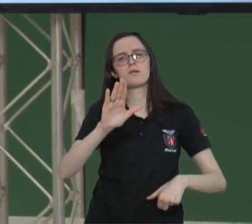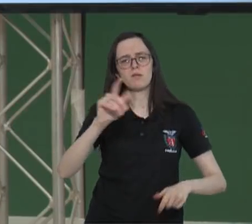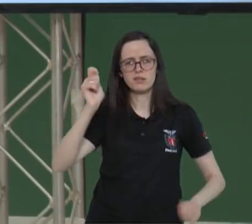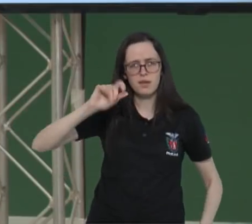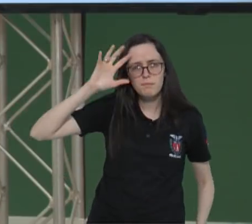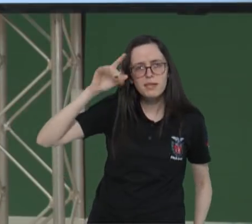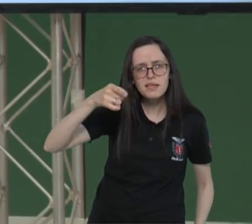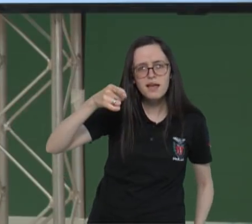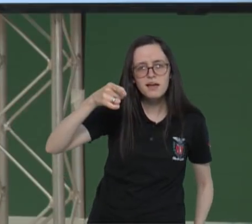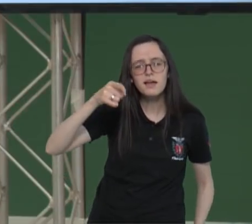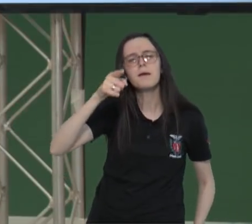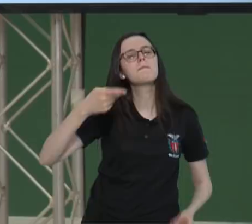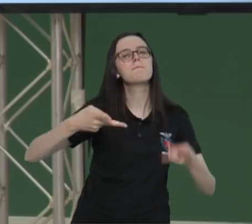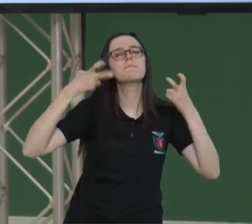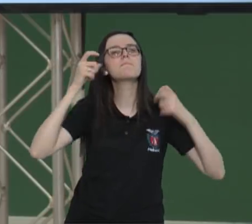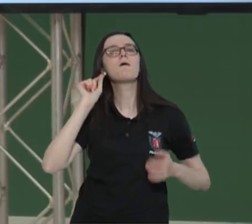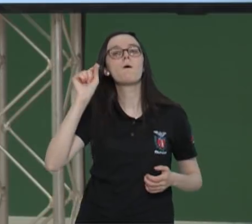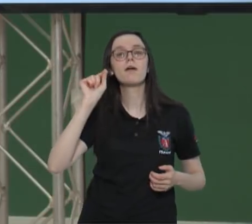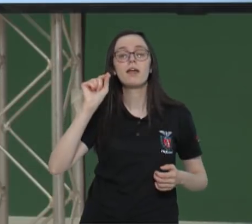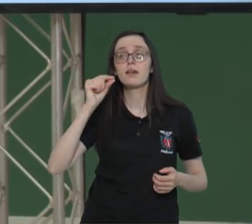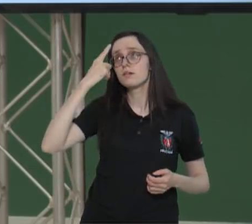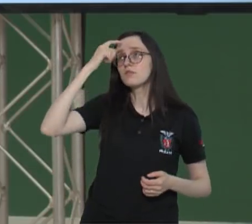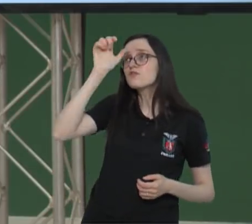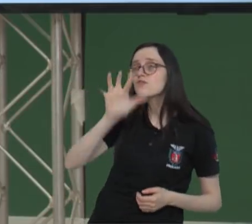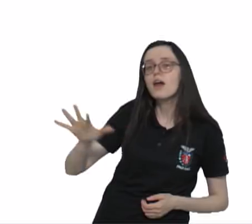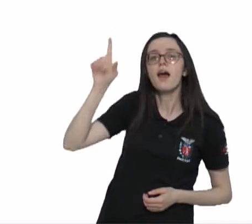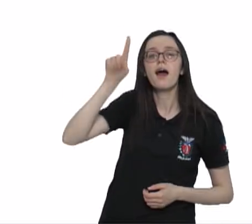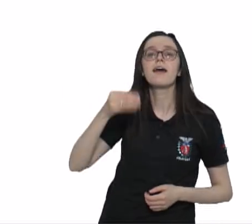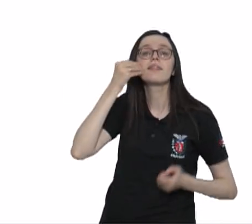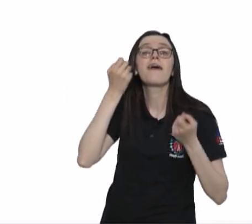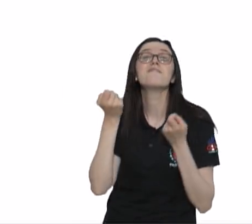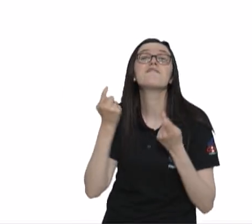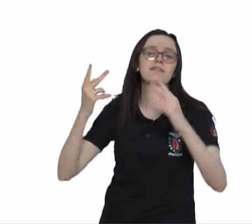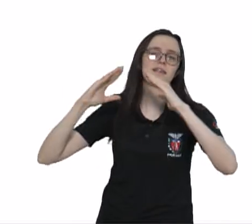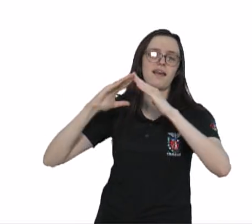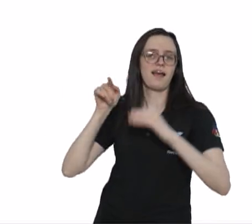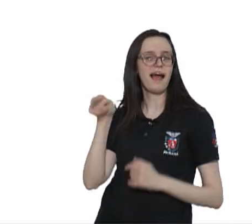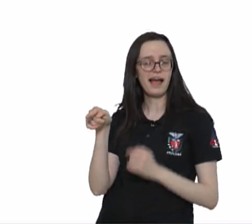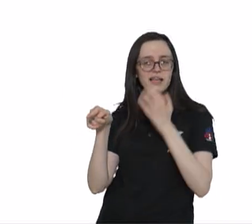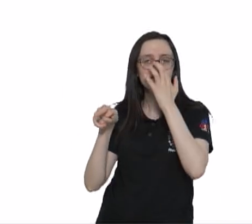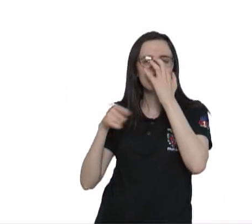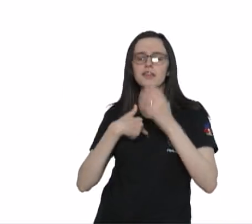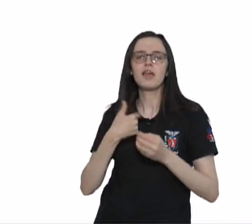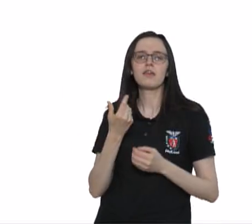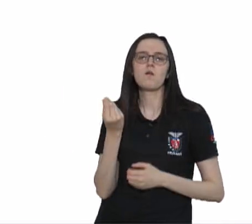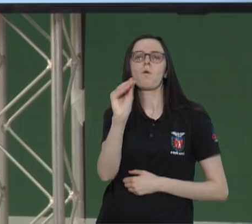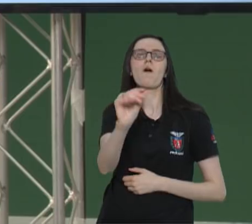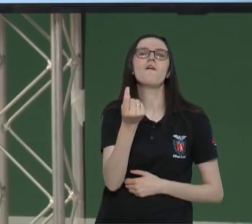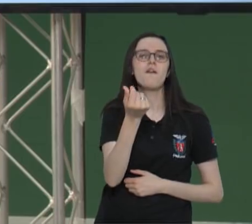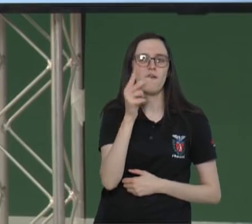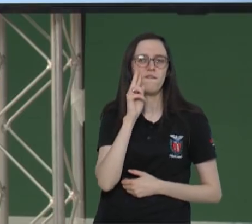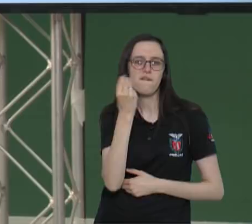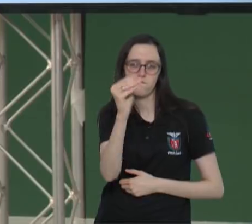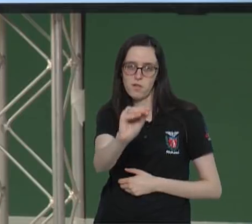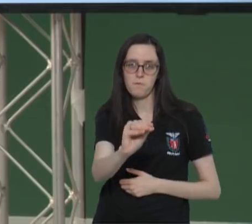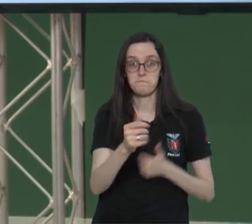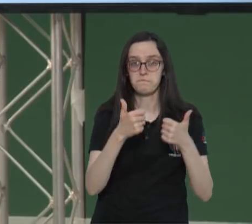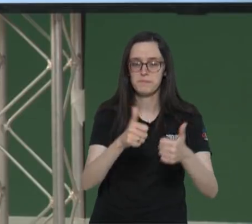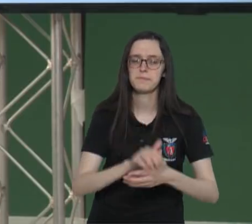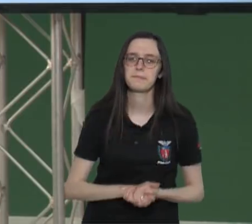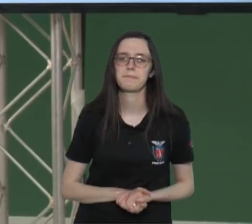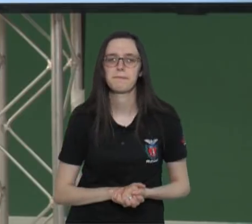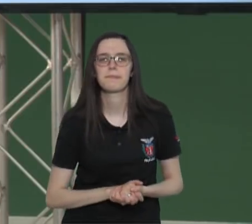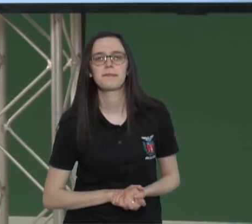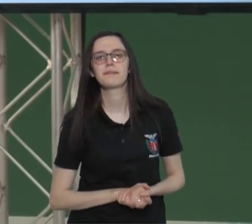pensaram? Vocês perceberam que a ideia é vender um imóvel. Ele coloca lá um valor, né, deste imóvel. Tudo bem?